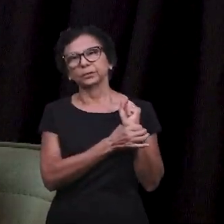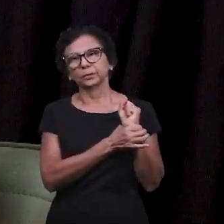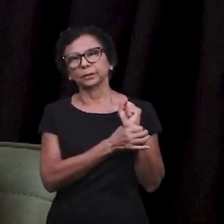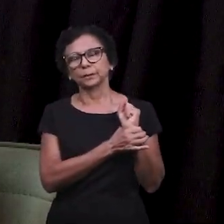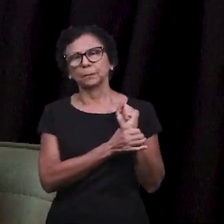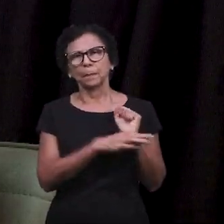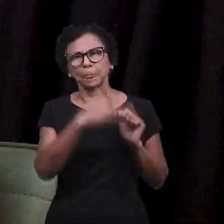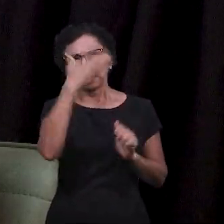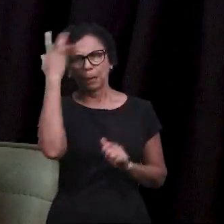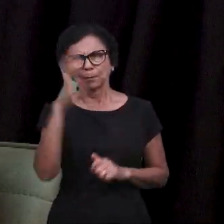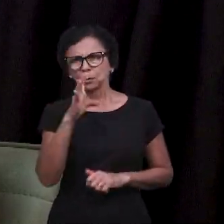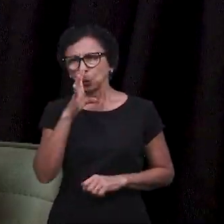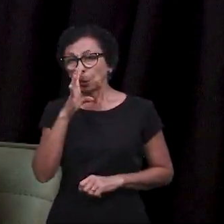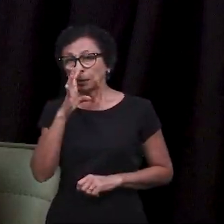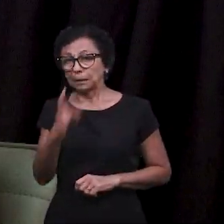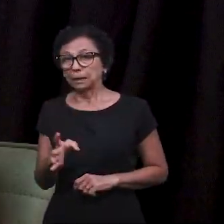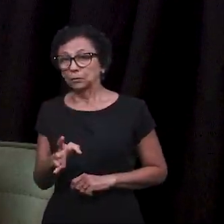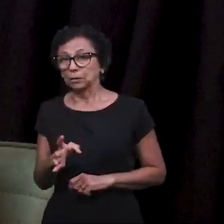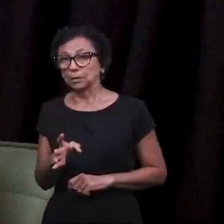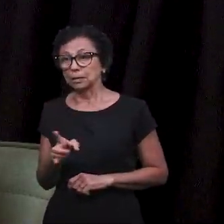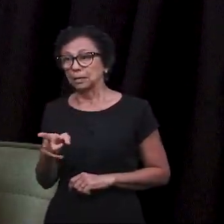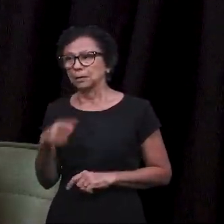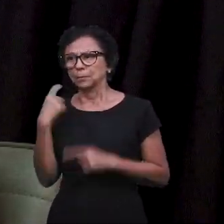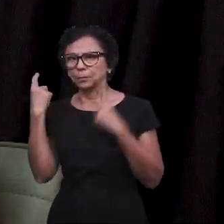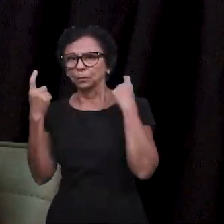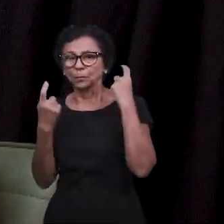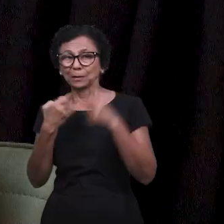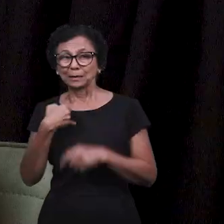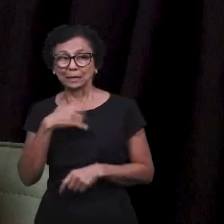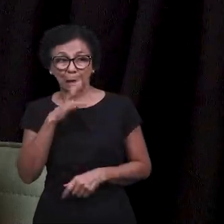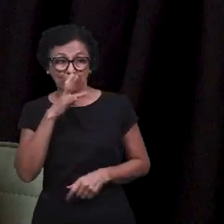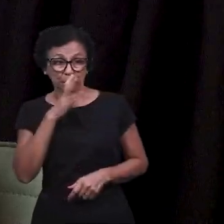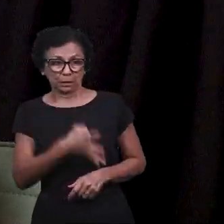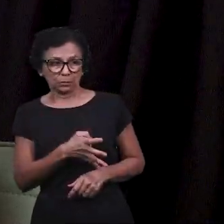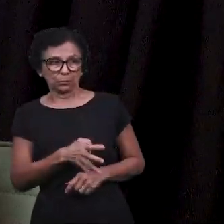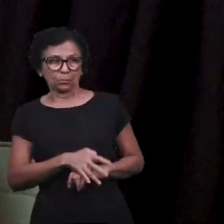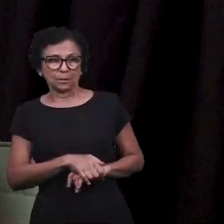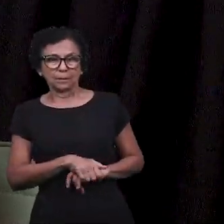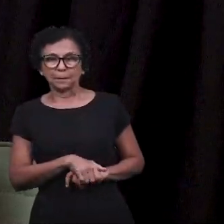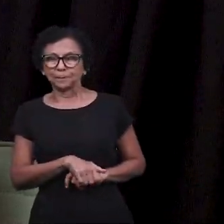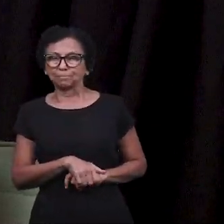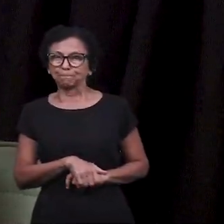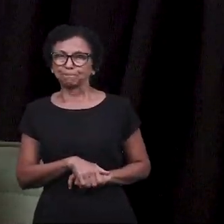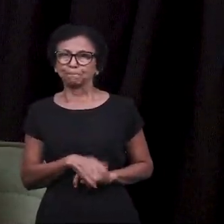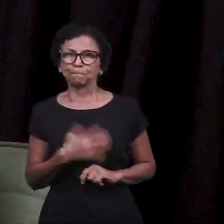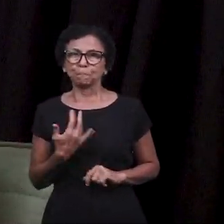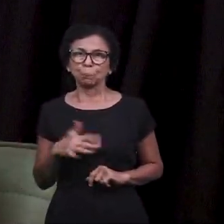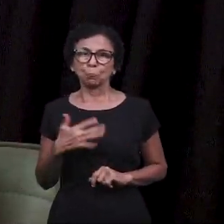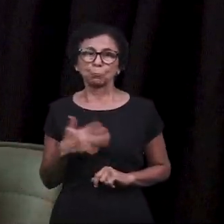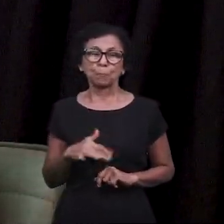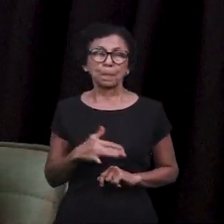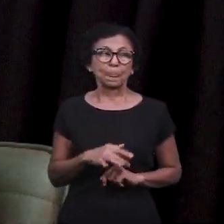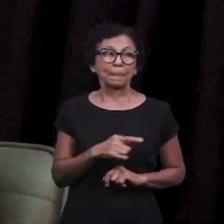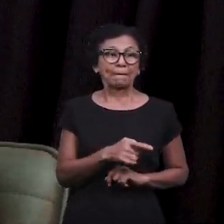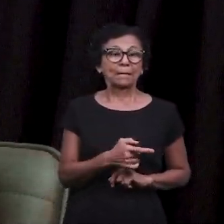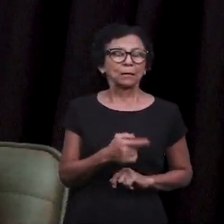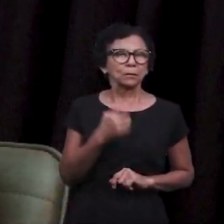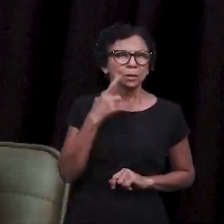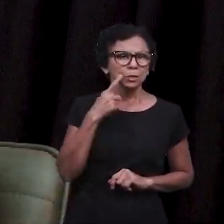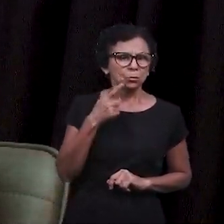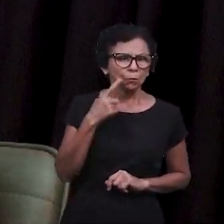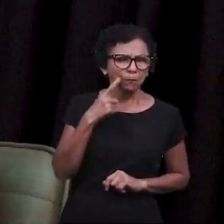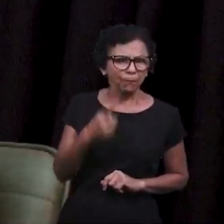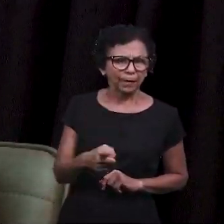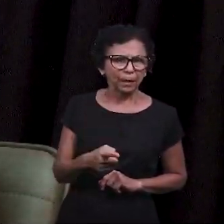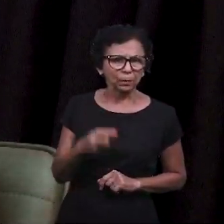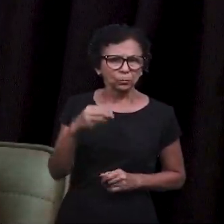denunciante, ele fica preocupado, bom, mas será que se eu denunciar que está ocorrendo estão ocorrendo ilícitos dentro da empresa. Por